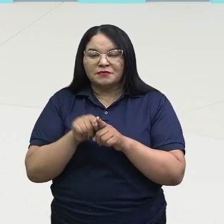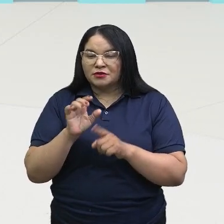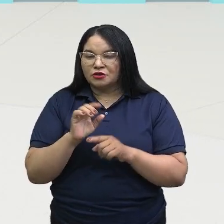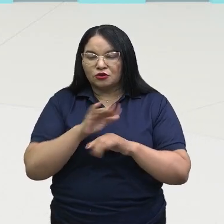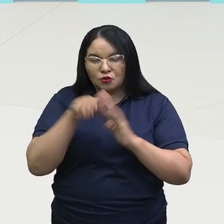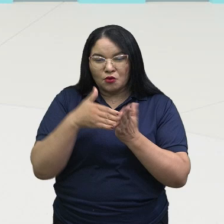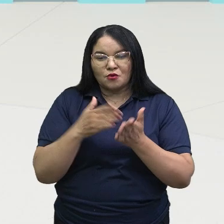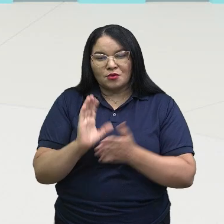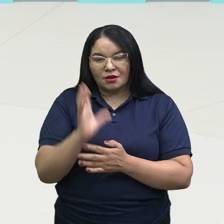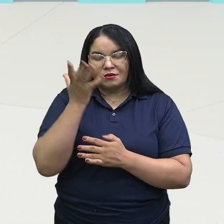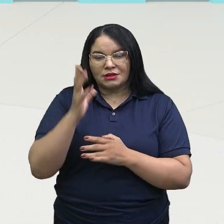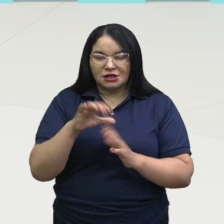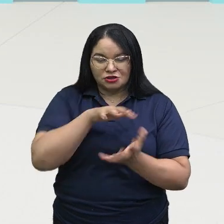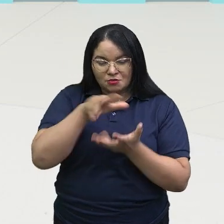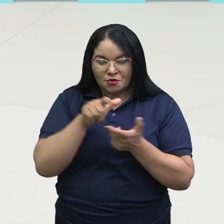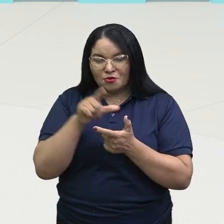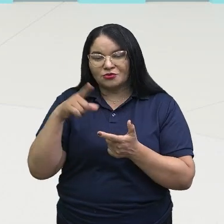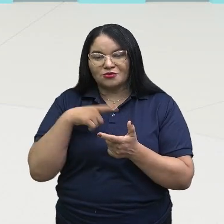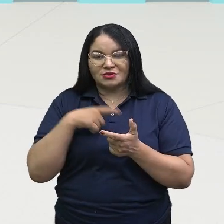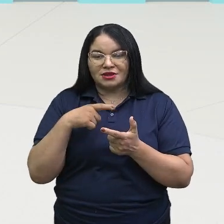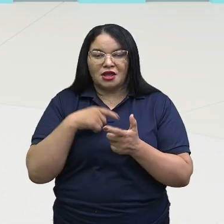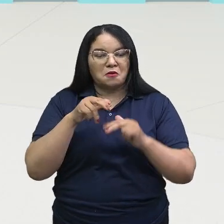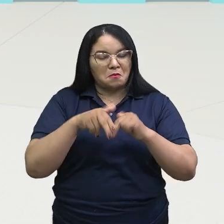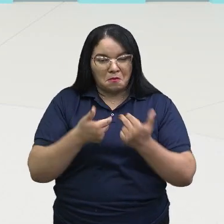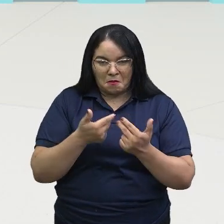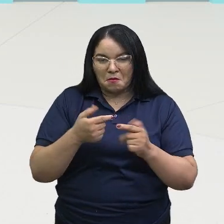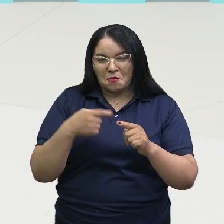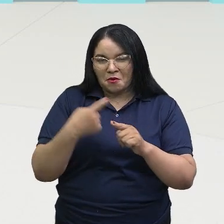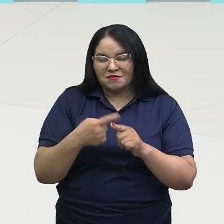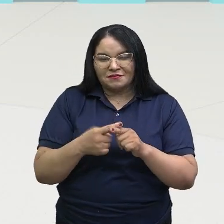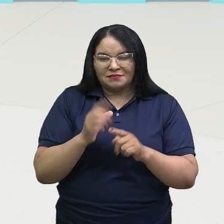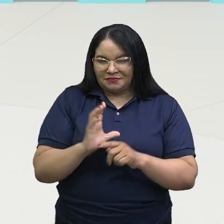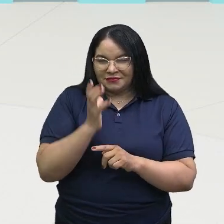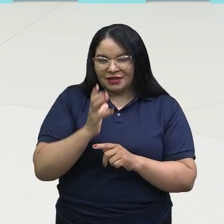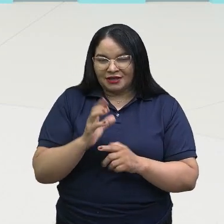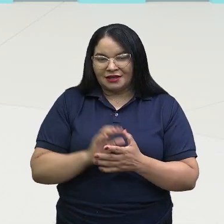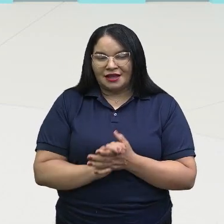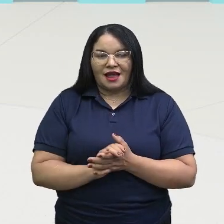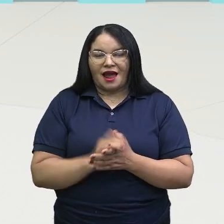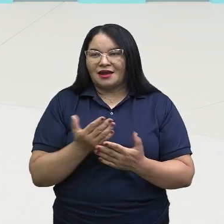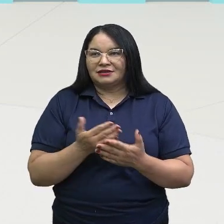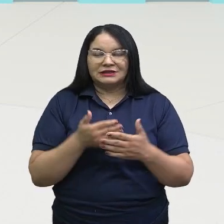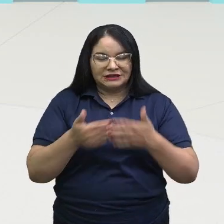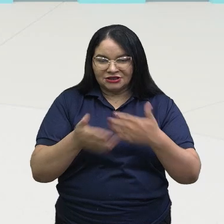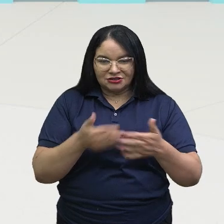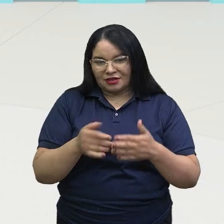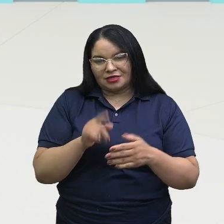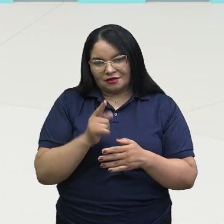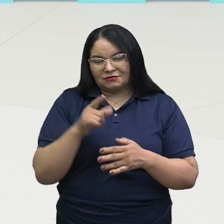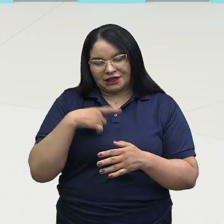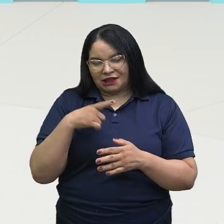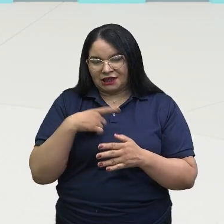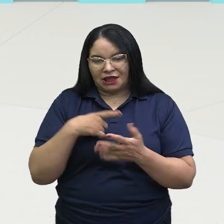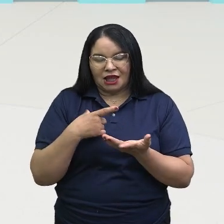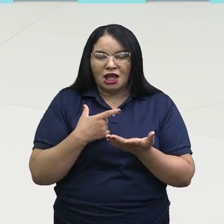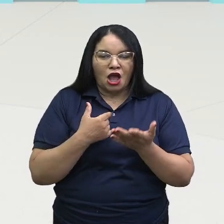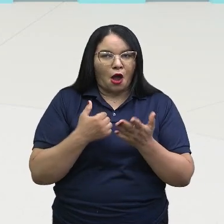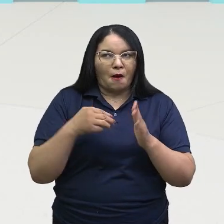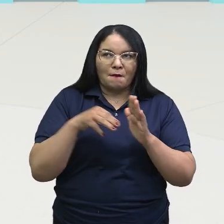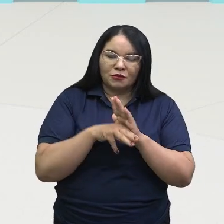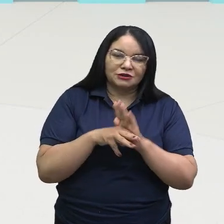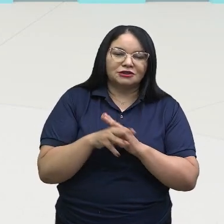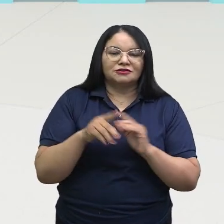um antecedente que agora produz essa situação aí. Então, nada acontece por acaso, sempre existe uma causa e